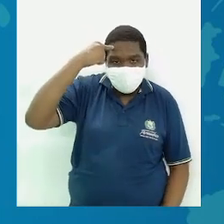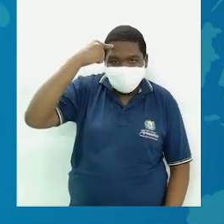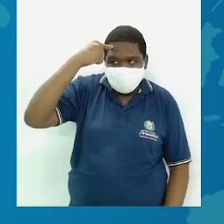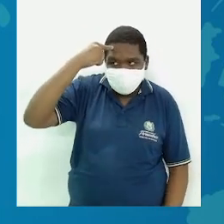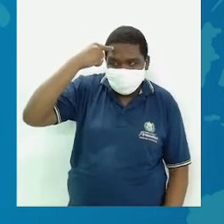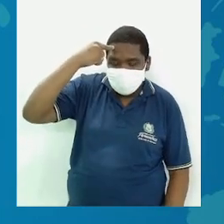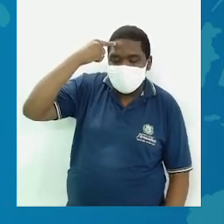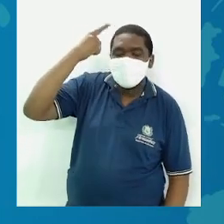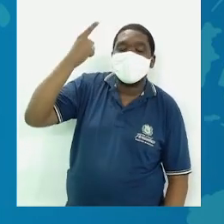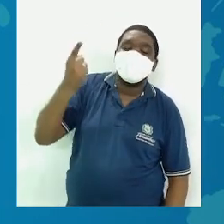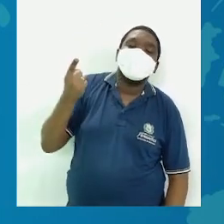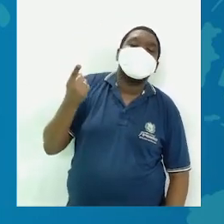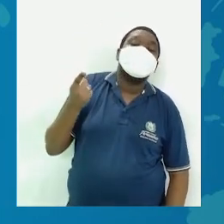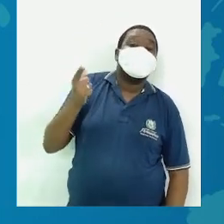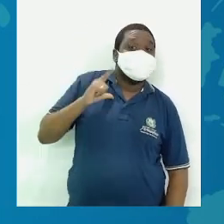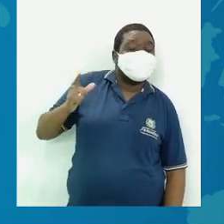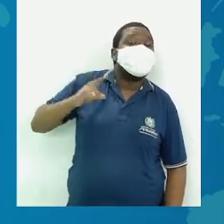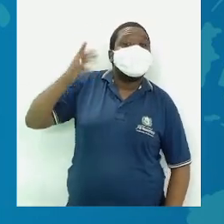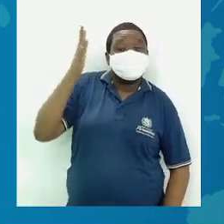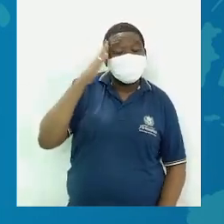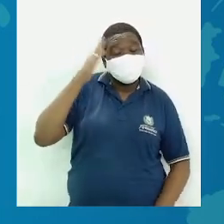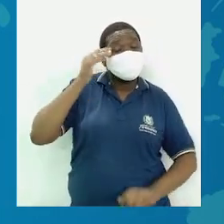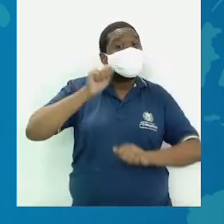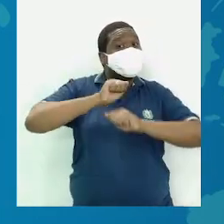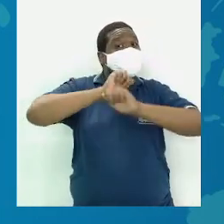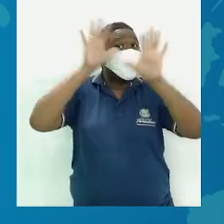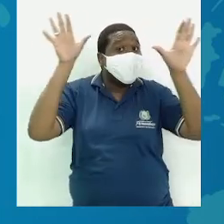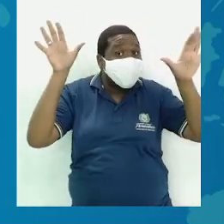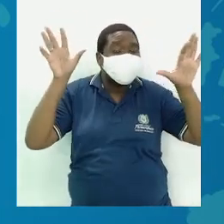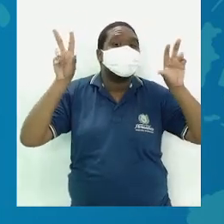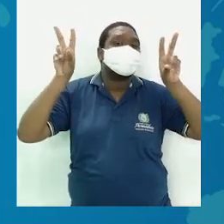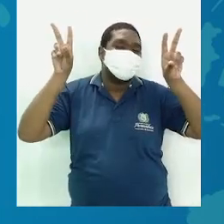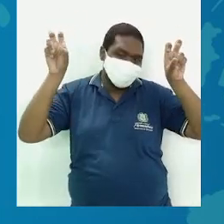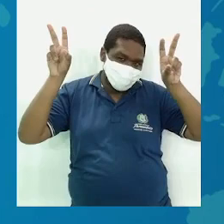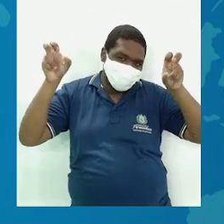E chegasse ao entendimento maior a